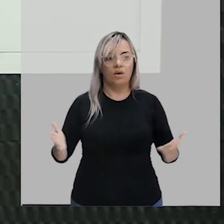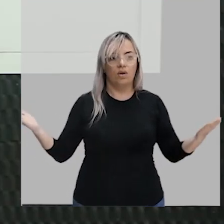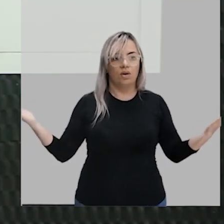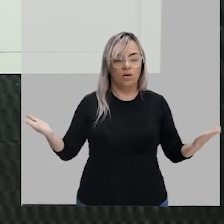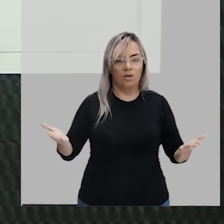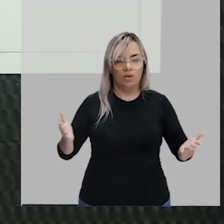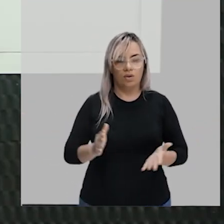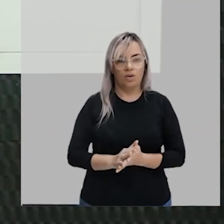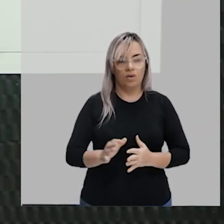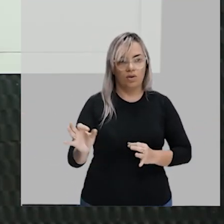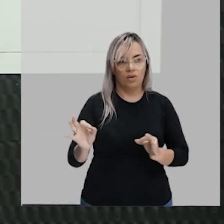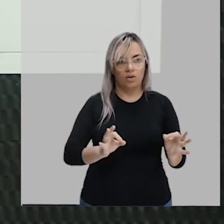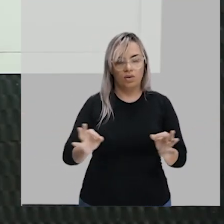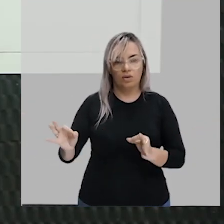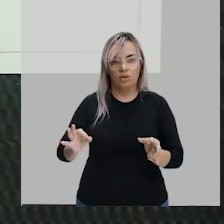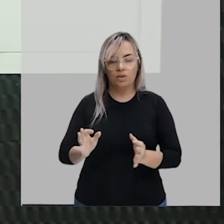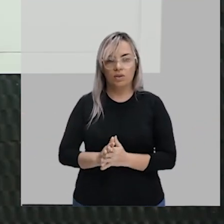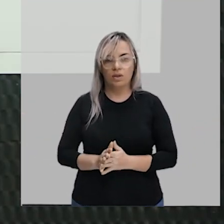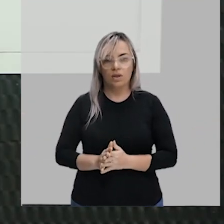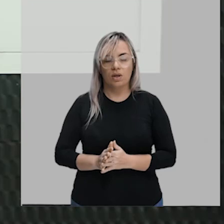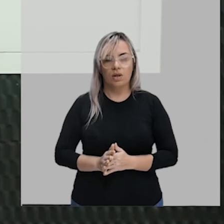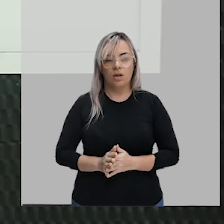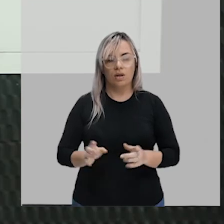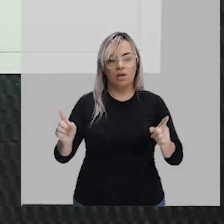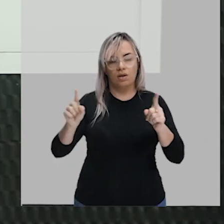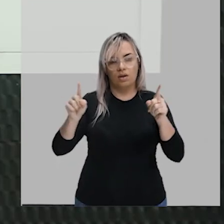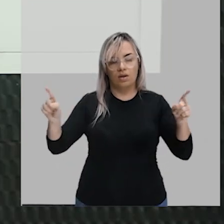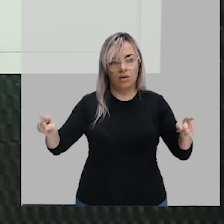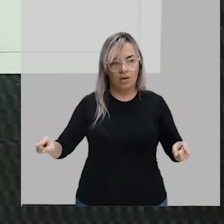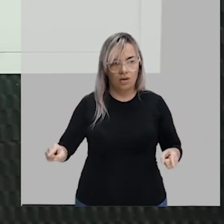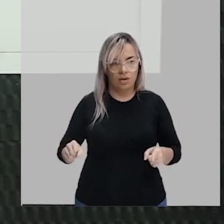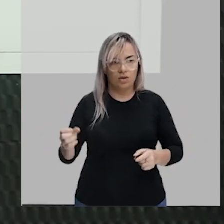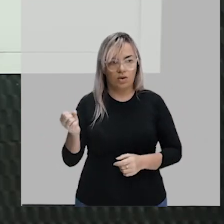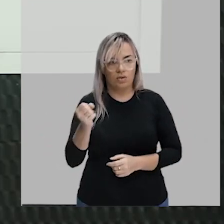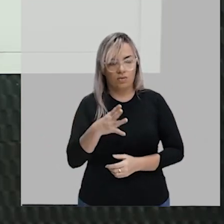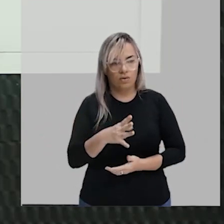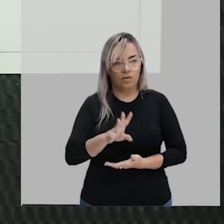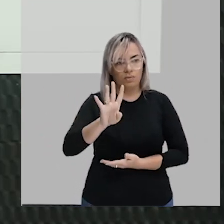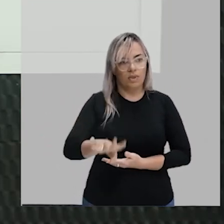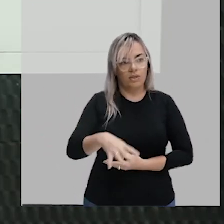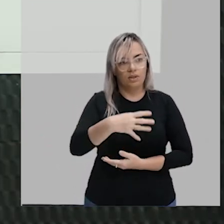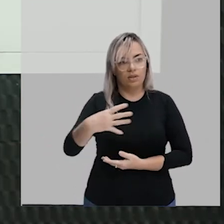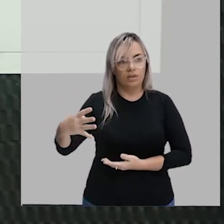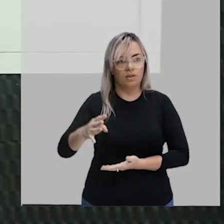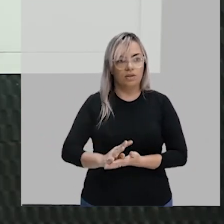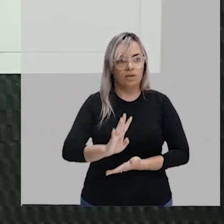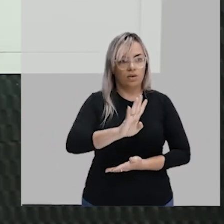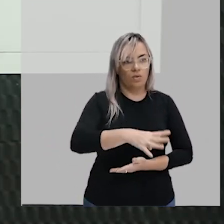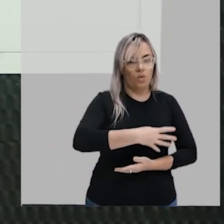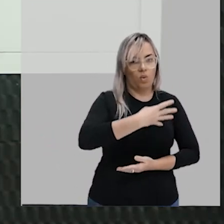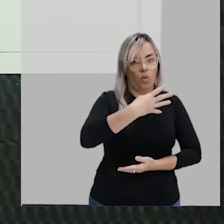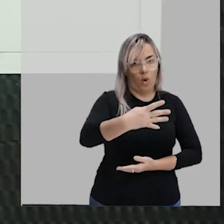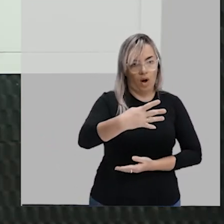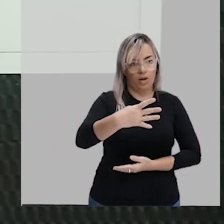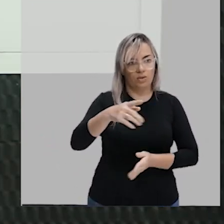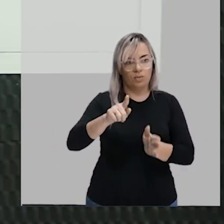a minha matriz. Né? 4 menos 13,